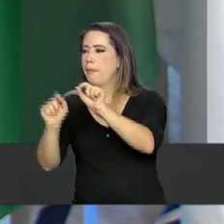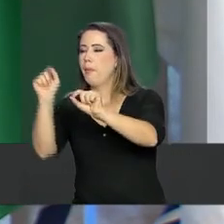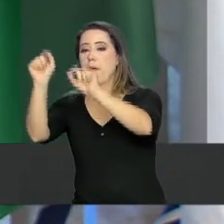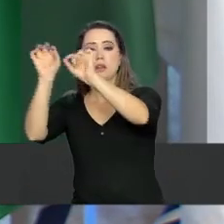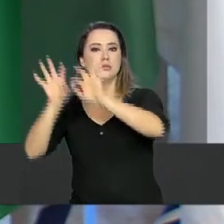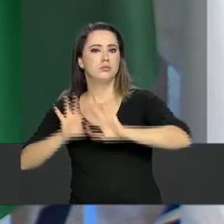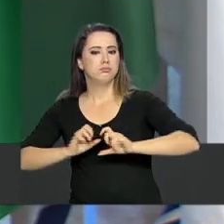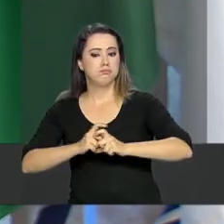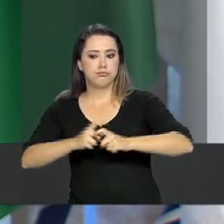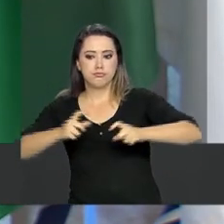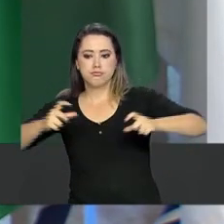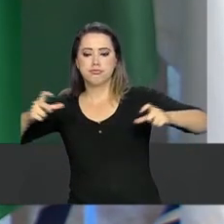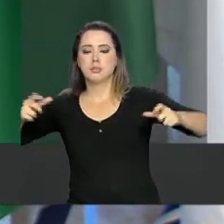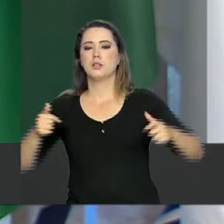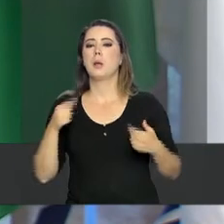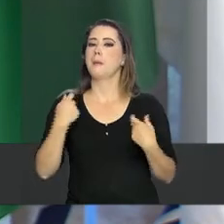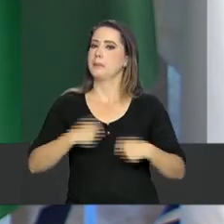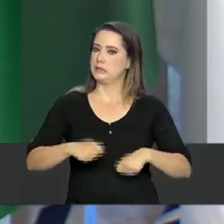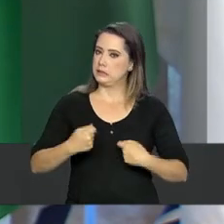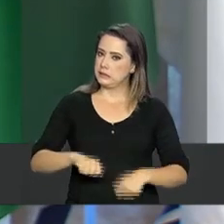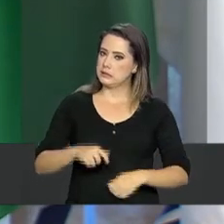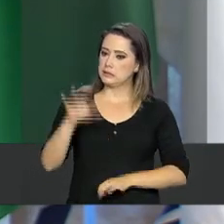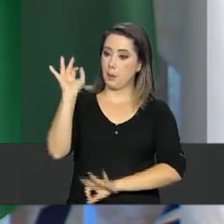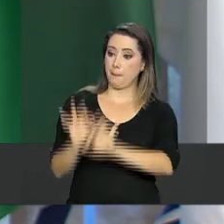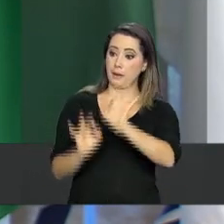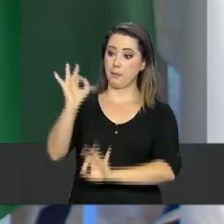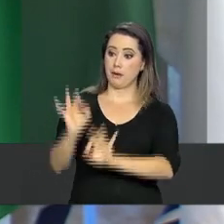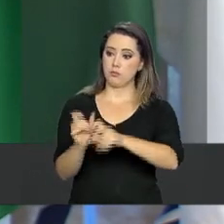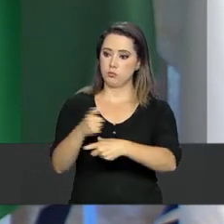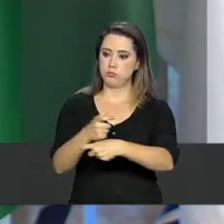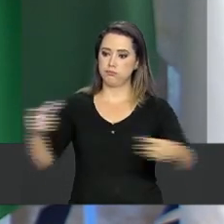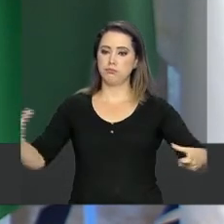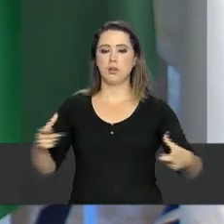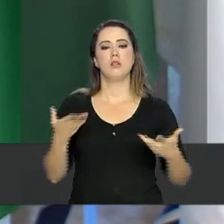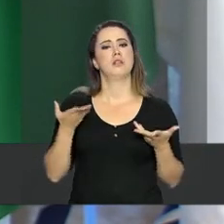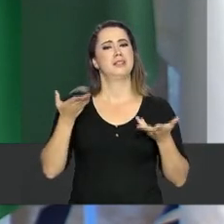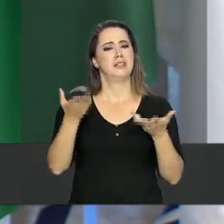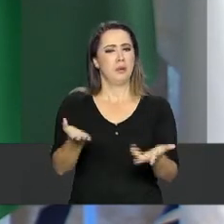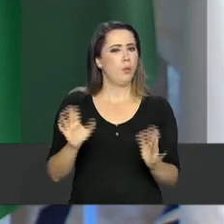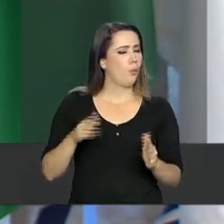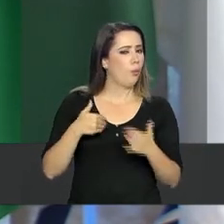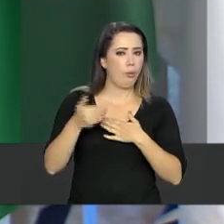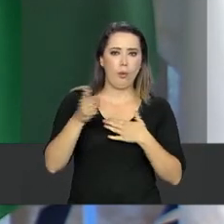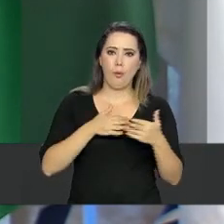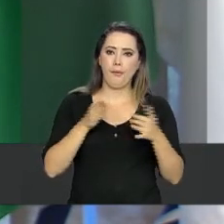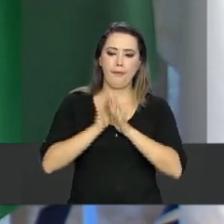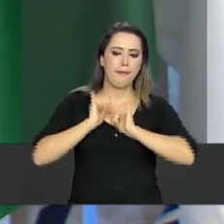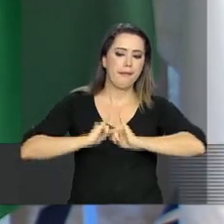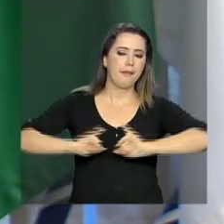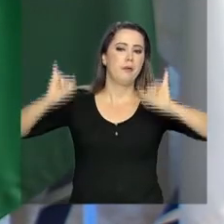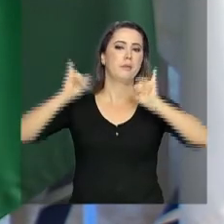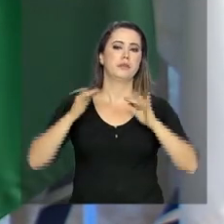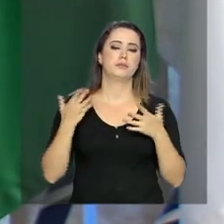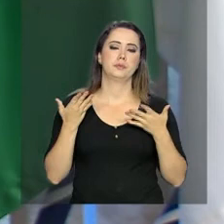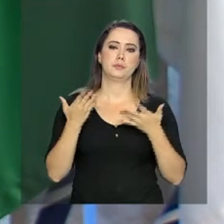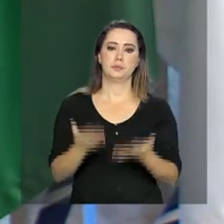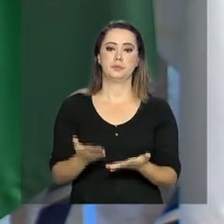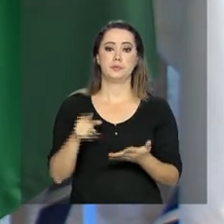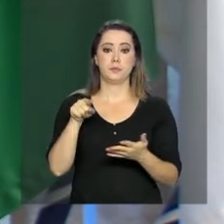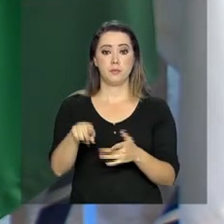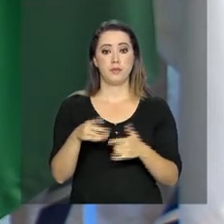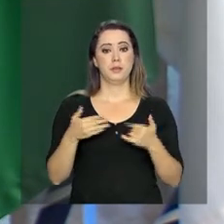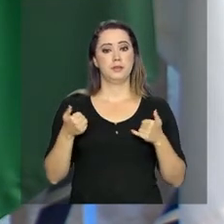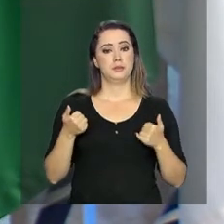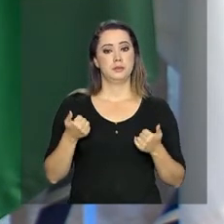certamente precisa de uma infraestrutura muito grande pra promover qualquer tipo de campanha é desse